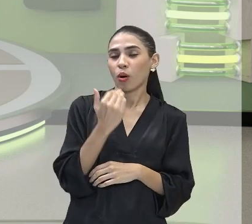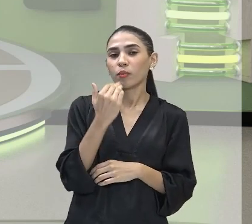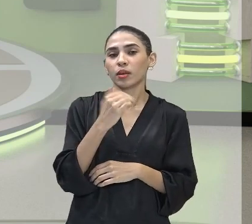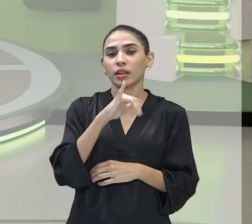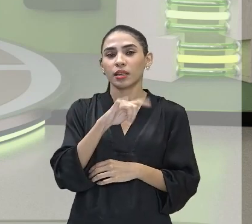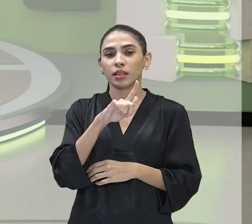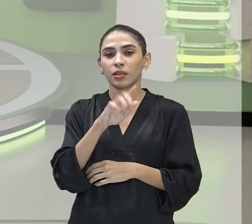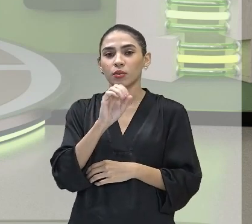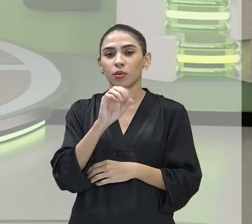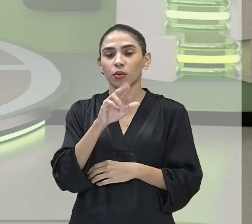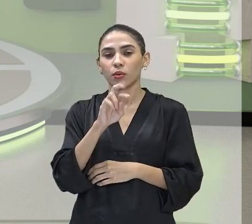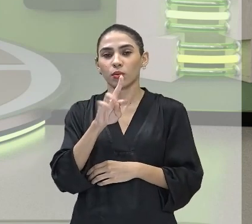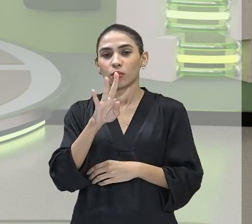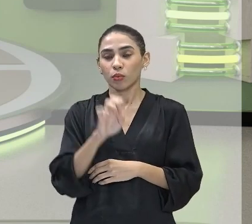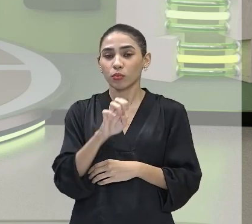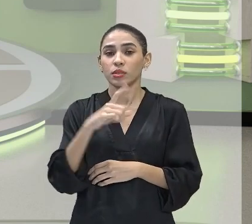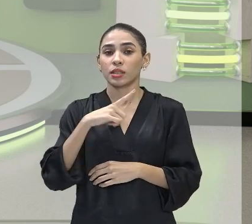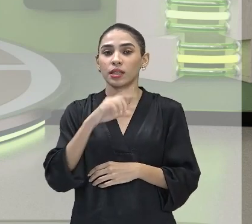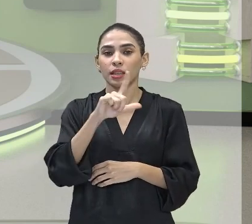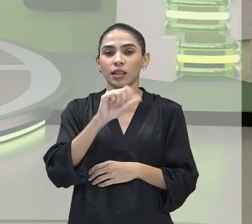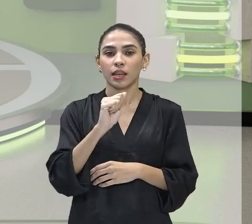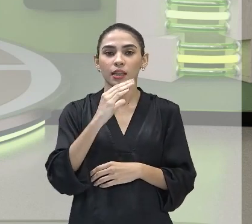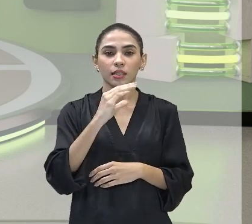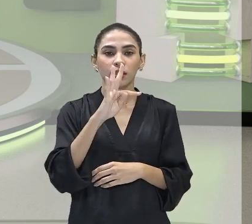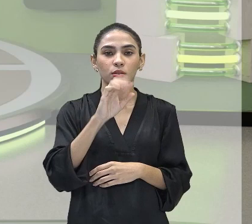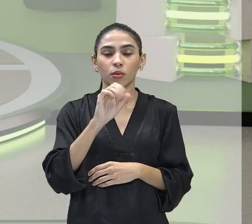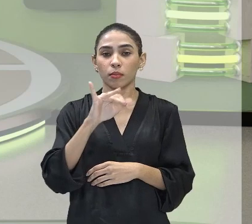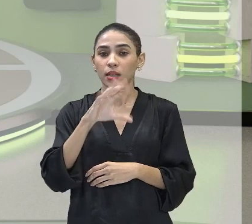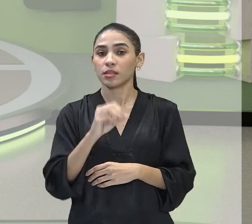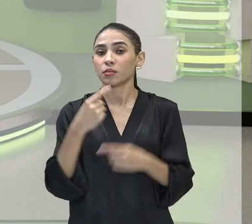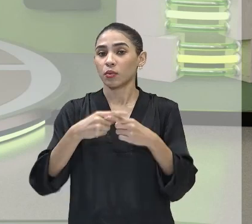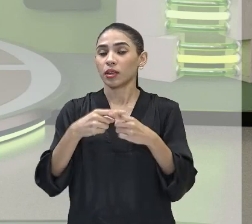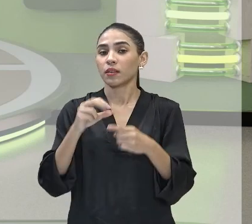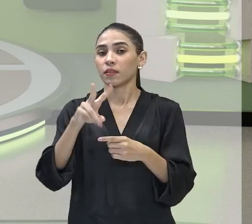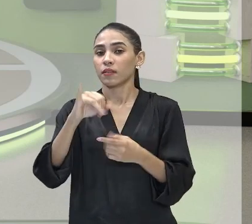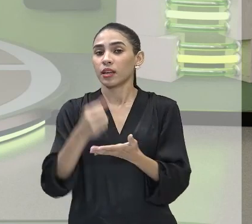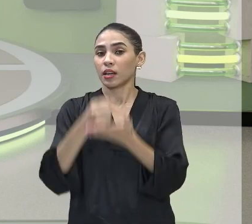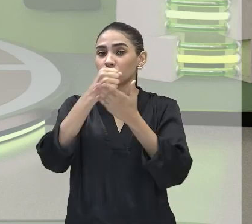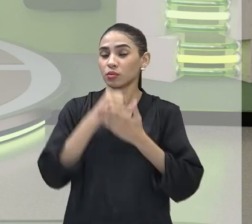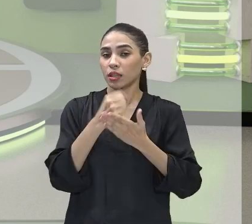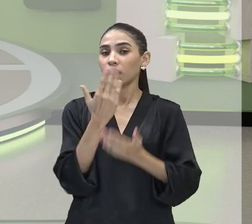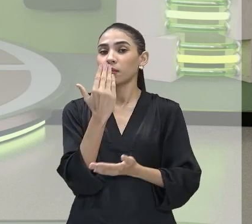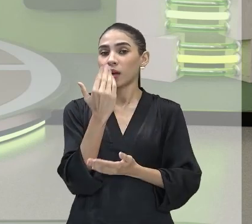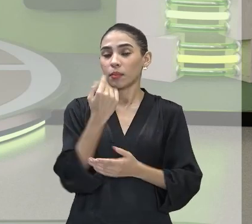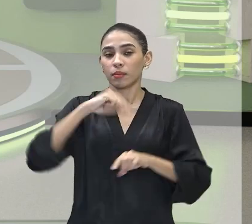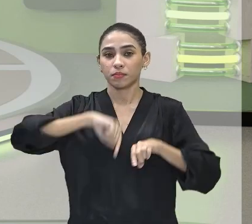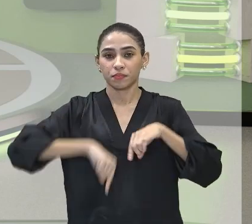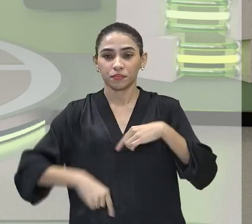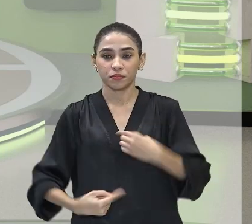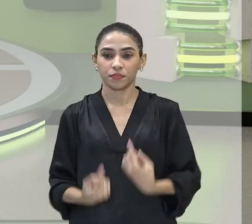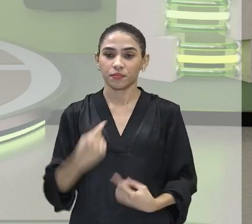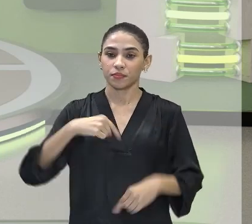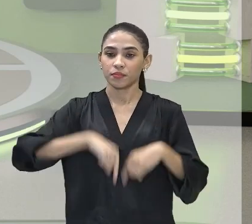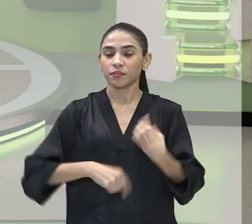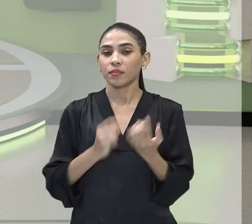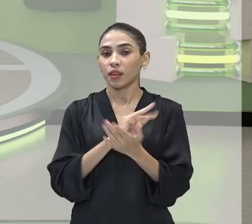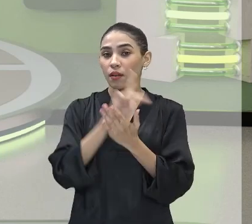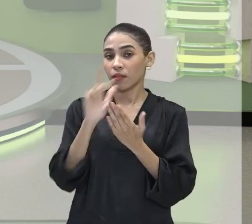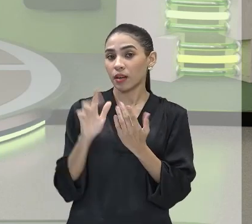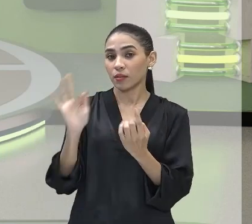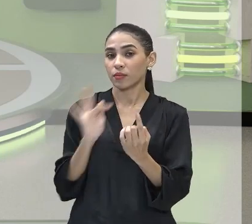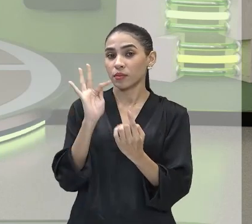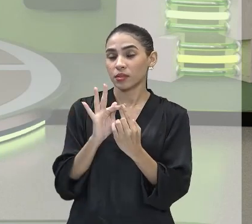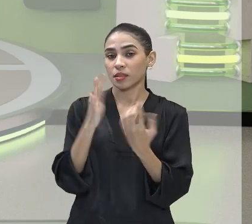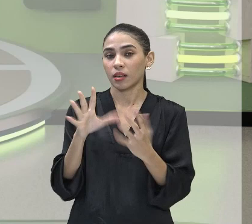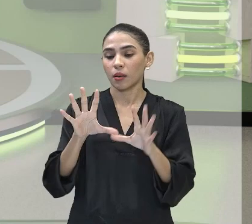lactobacilos porque ele vai auxiliar no meu na minha alimentação no meu processo de digestão entre outras funções né